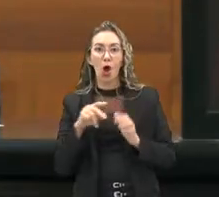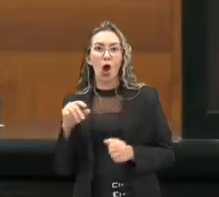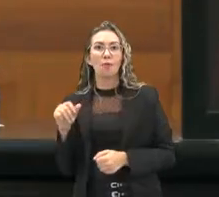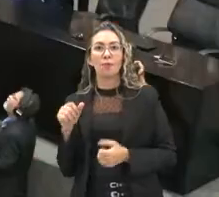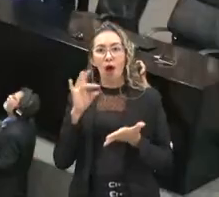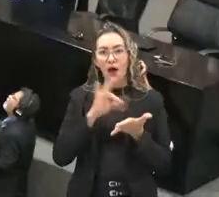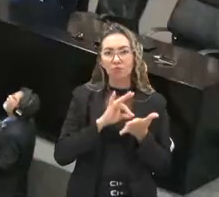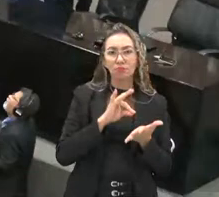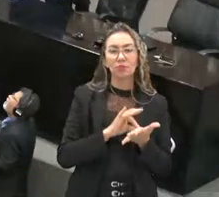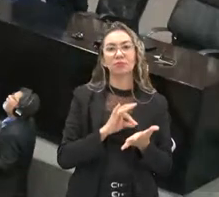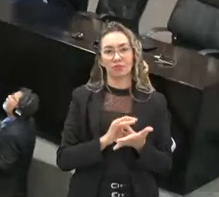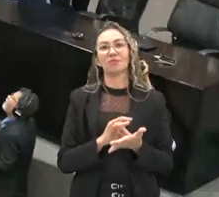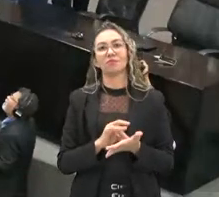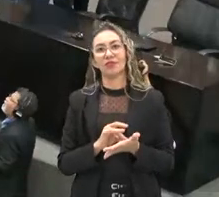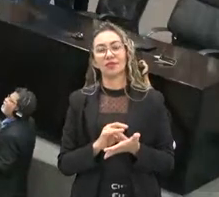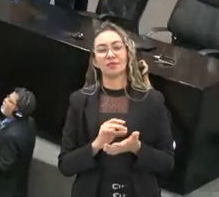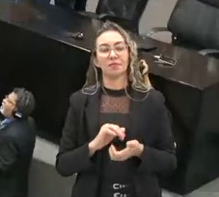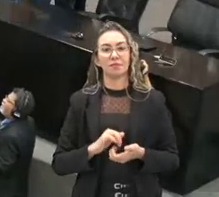Cuiabá.